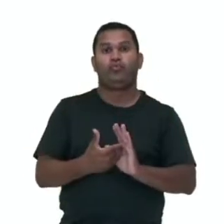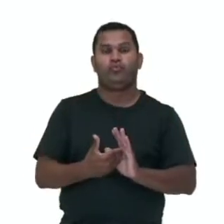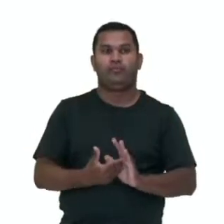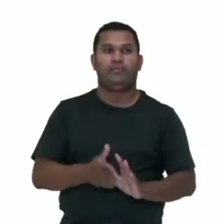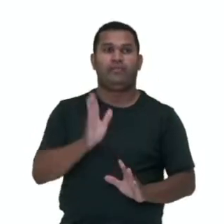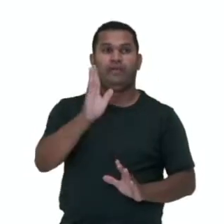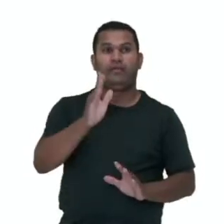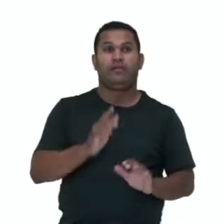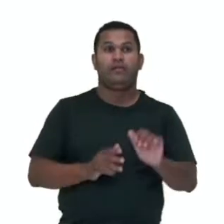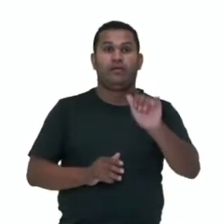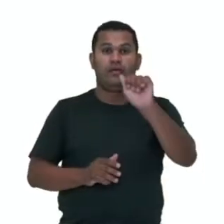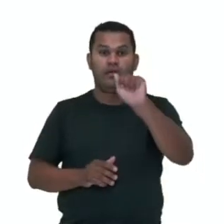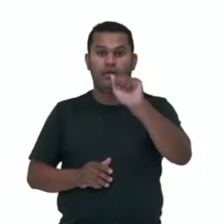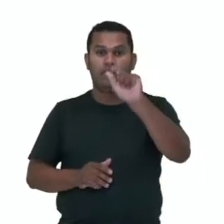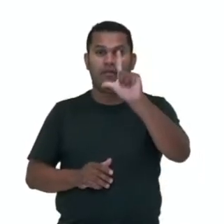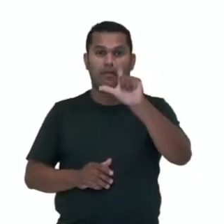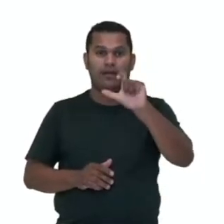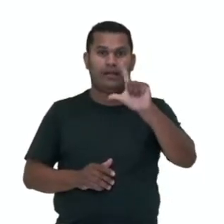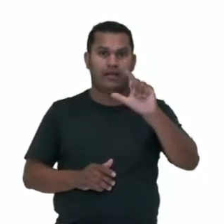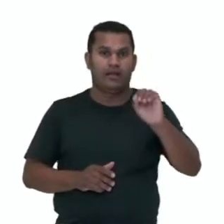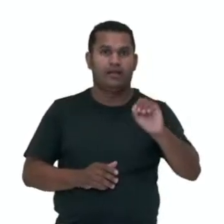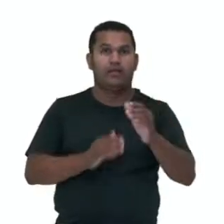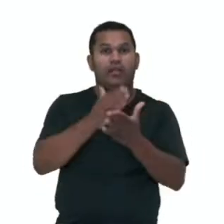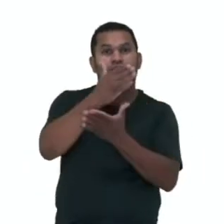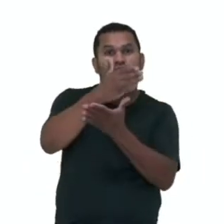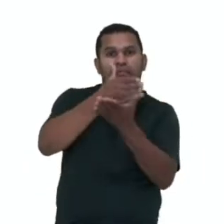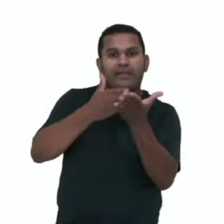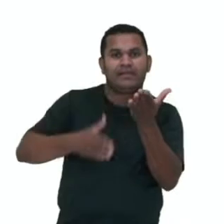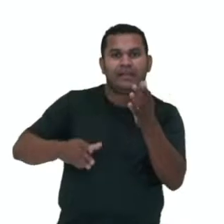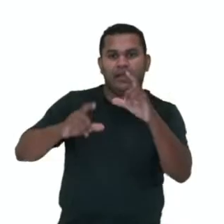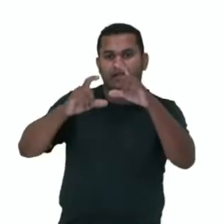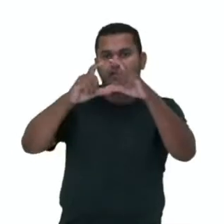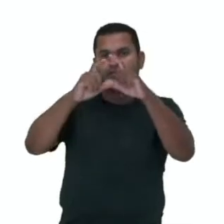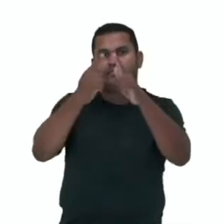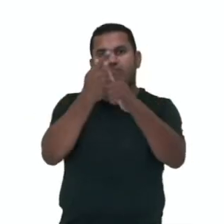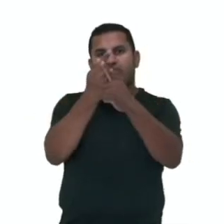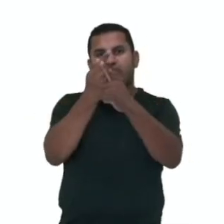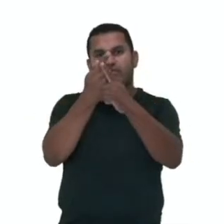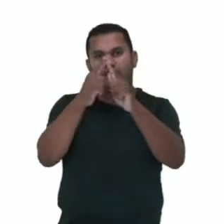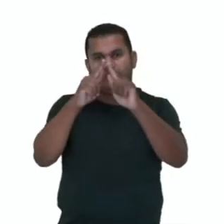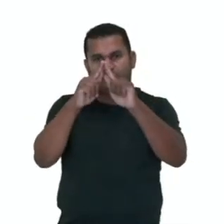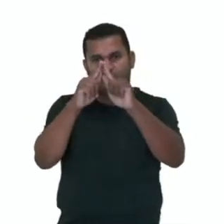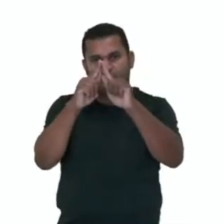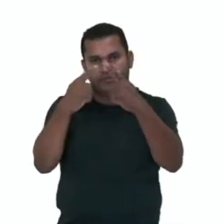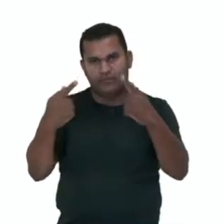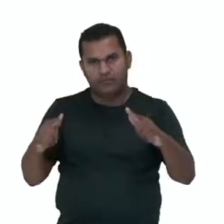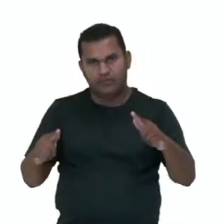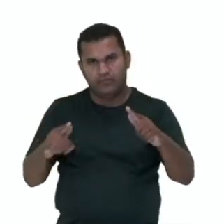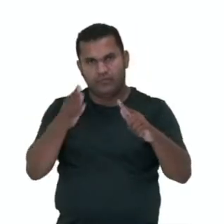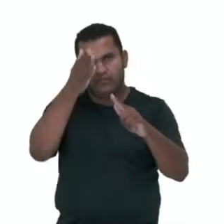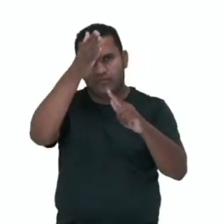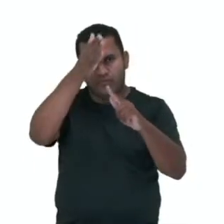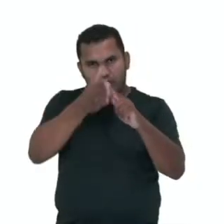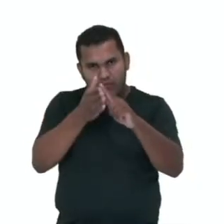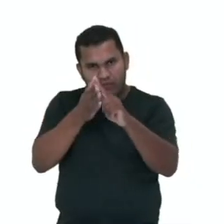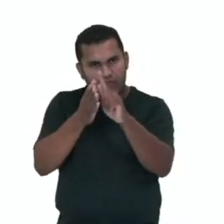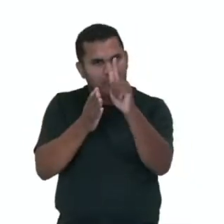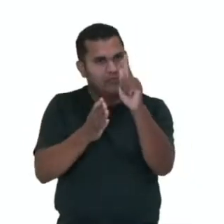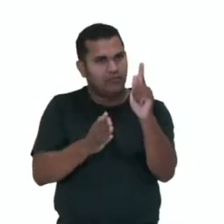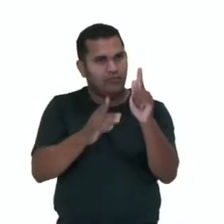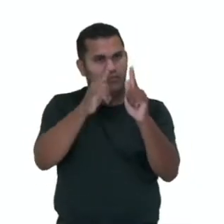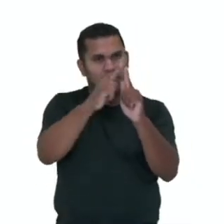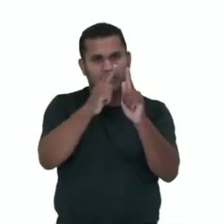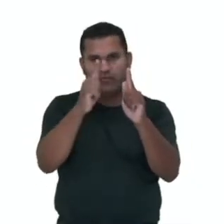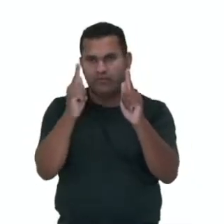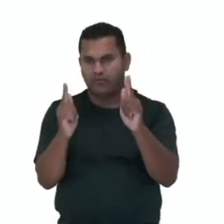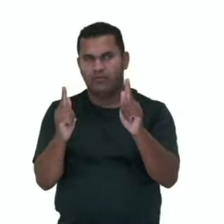seria uma variação do mesmo gene, tá? Disse que de um ou outro genes responsáveis pelo mesmo caráter hereditário que se encontram